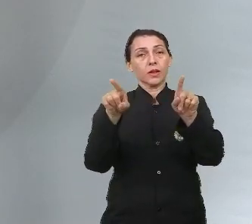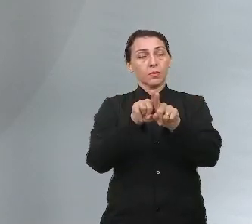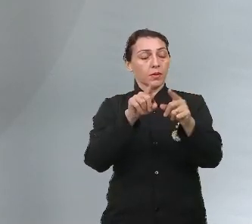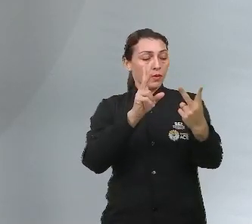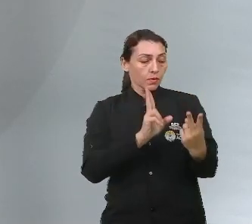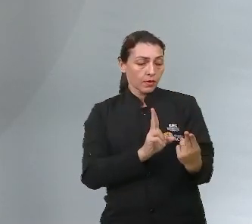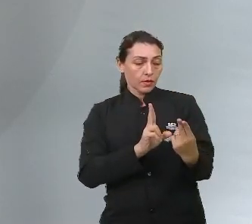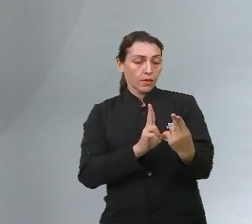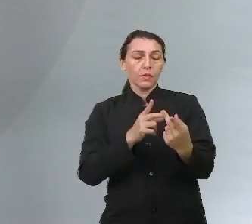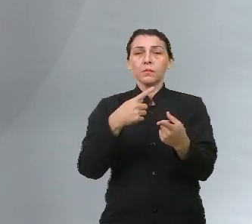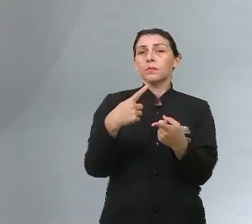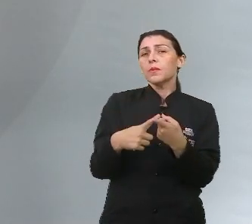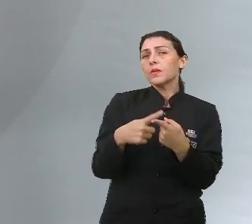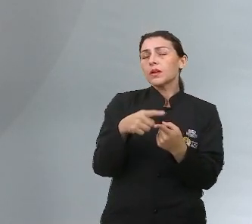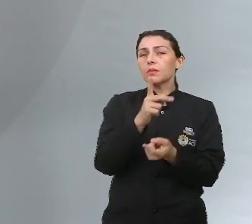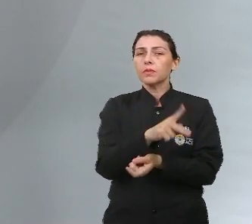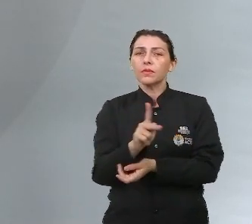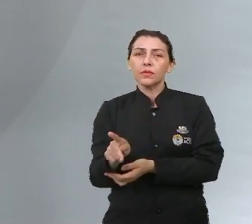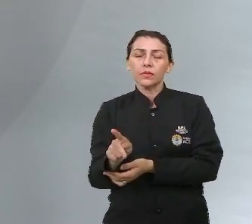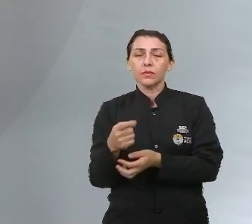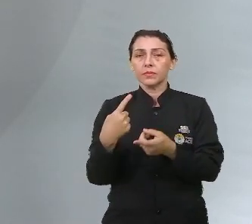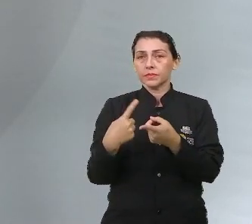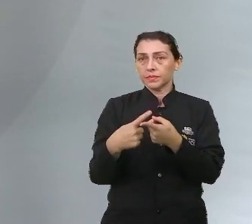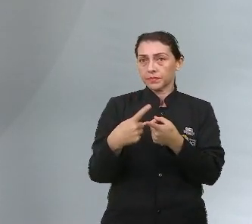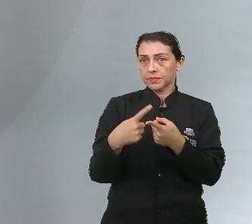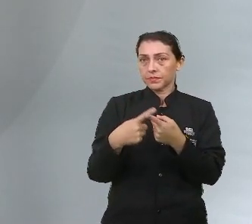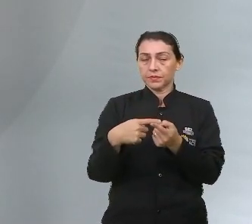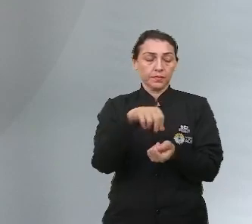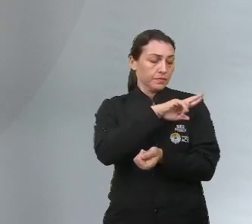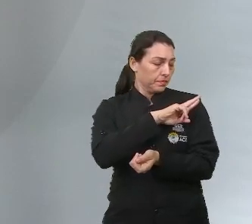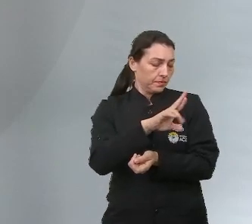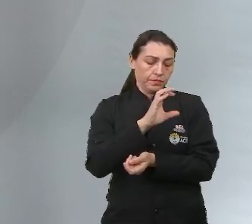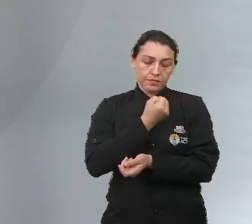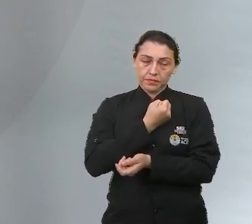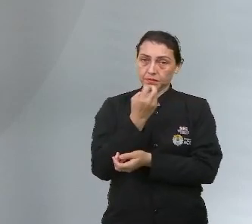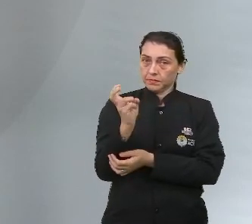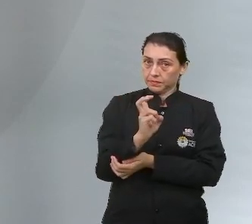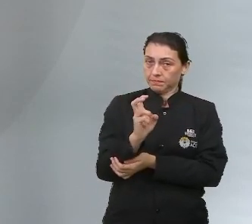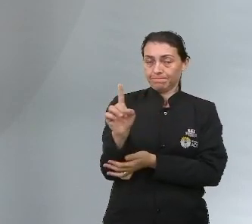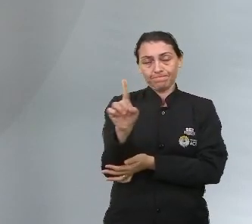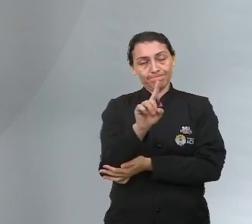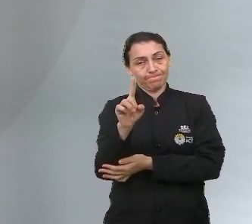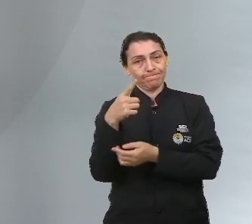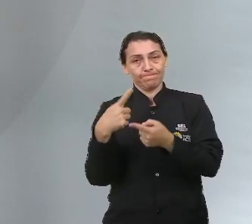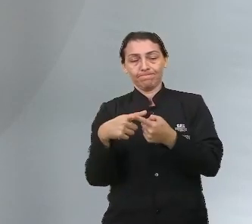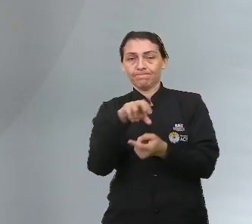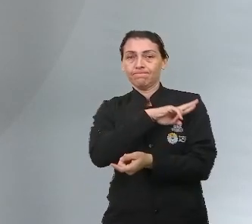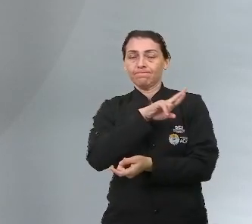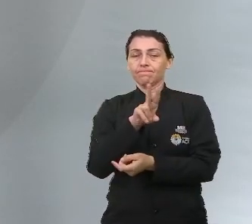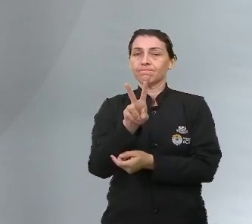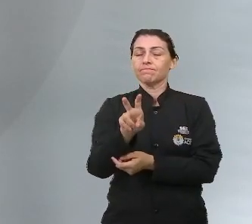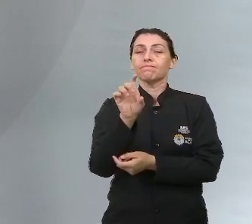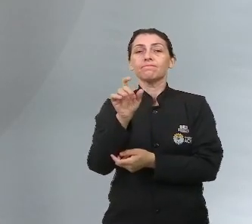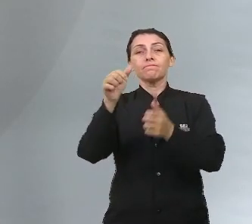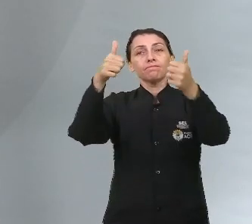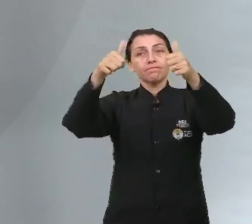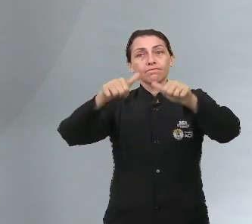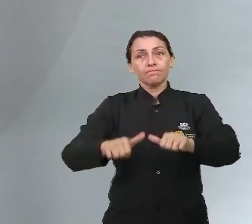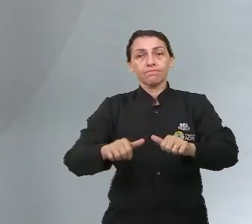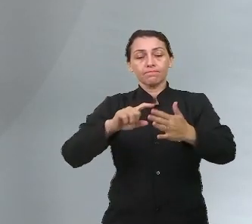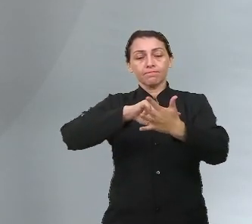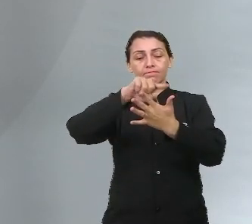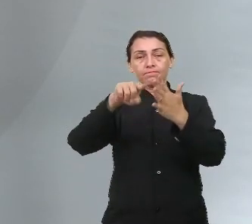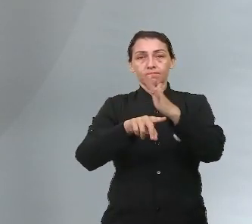intervenção. Por quê, professora? É por conta da competência 5? Não, porque a competência 5 ela só vai analisar os